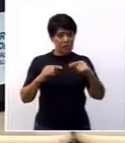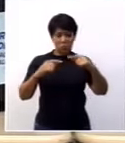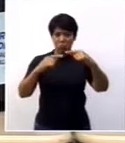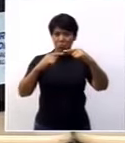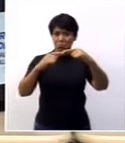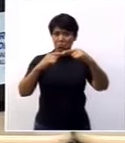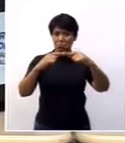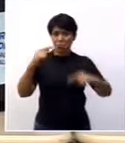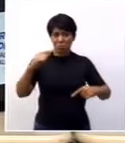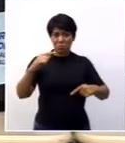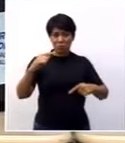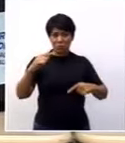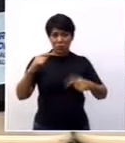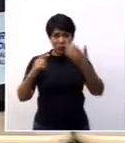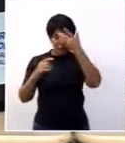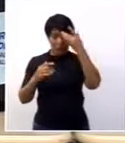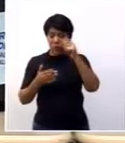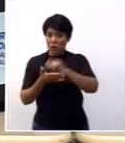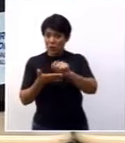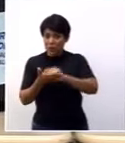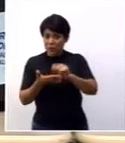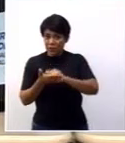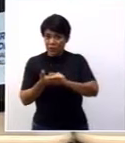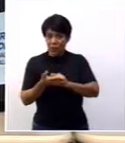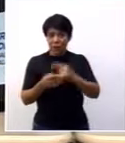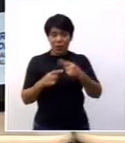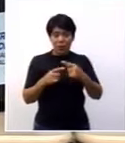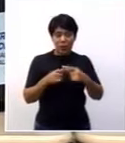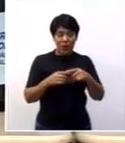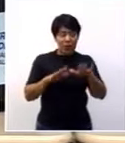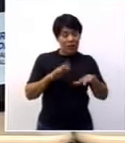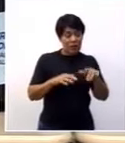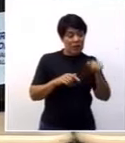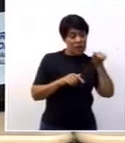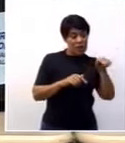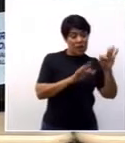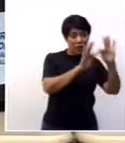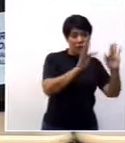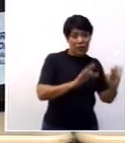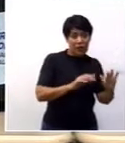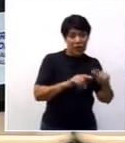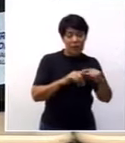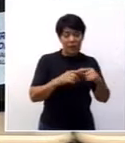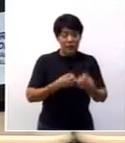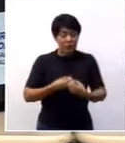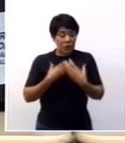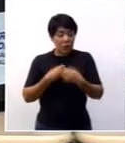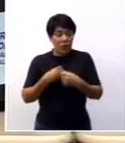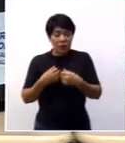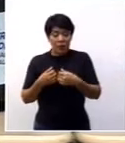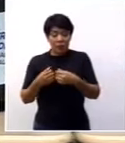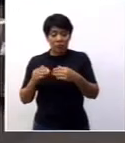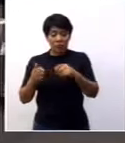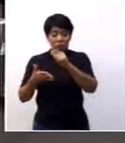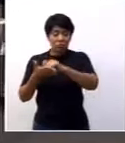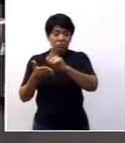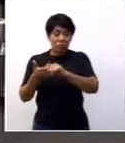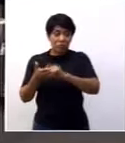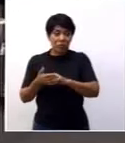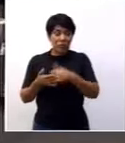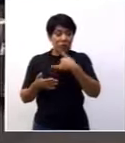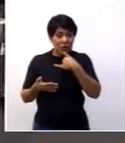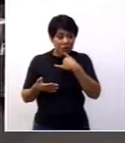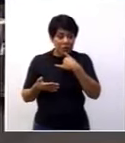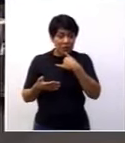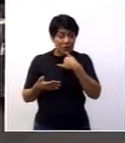ver com o autor, pois o autor pode estar feliz e escrever um poema de tristeza. Perfeito. Então, o